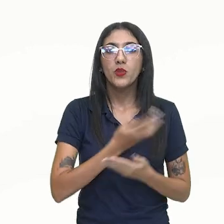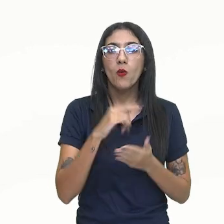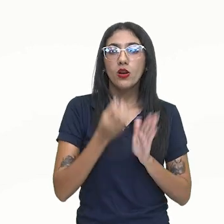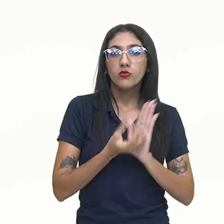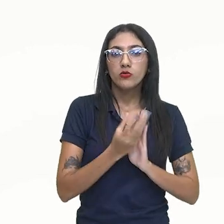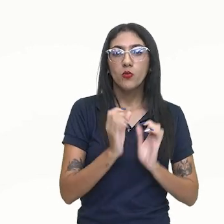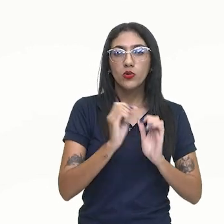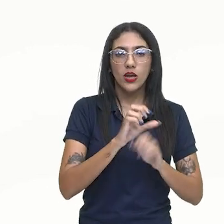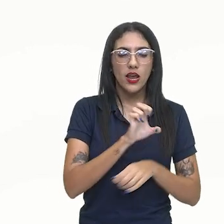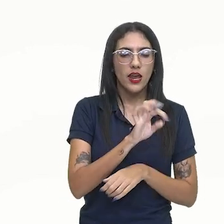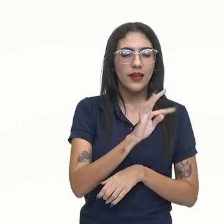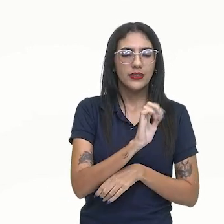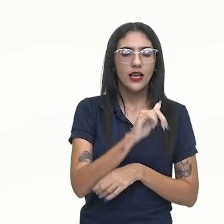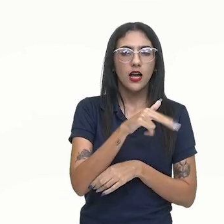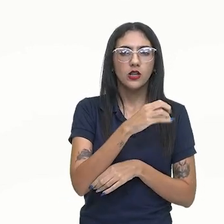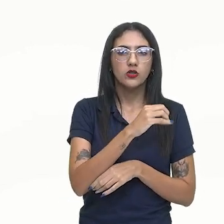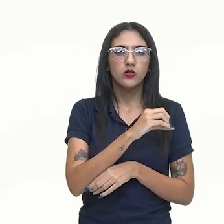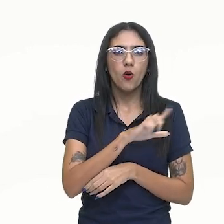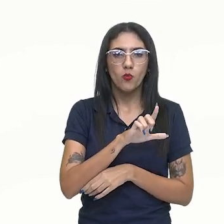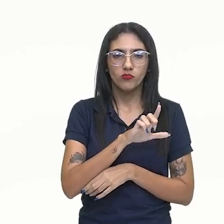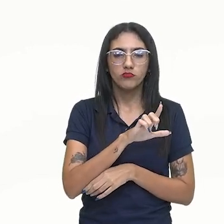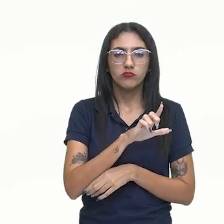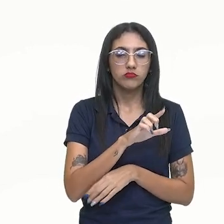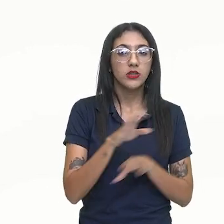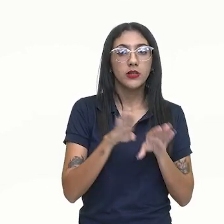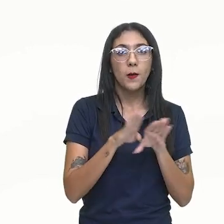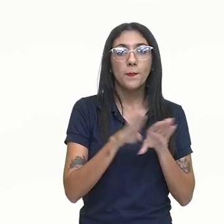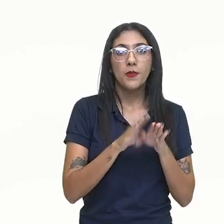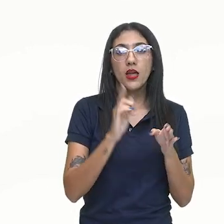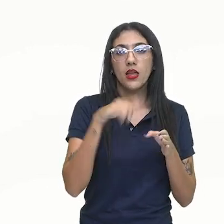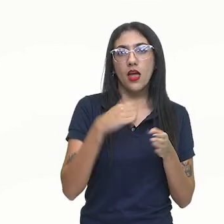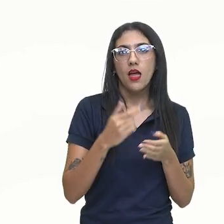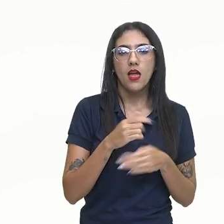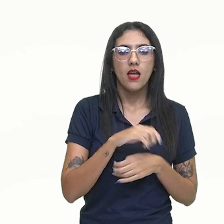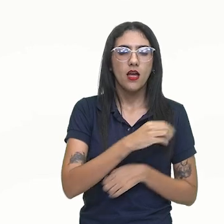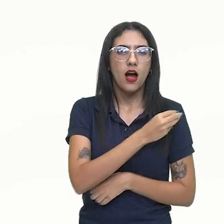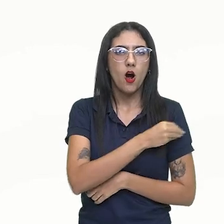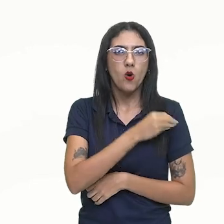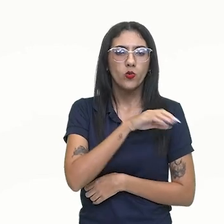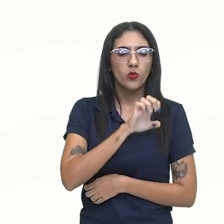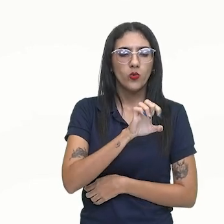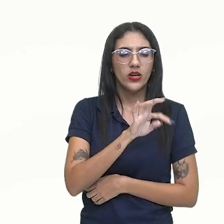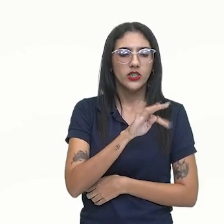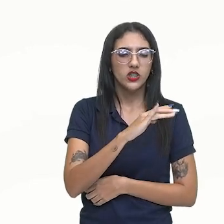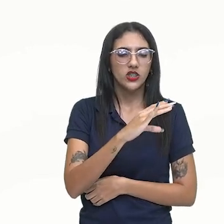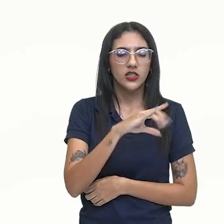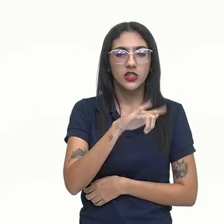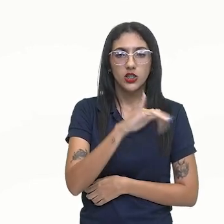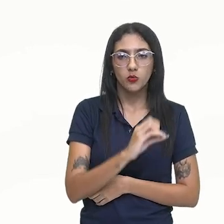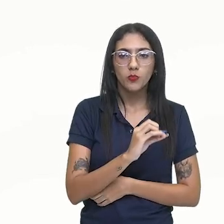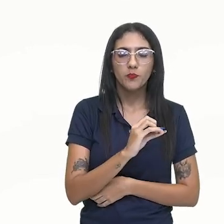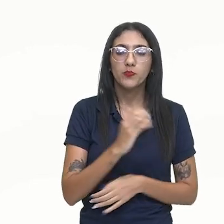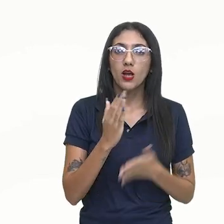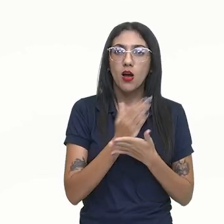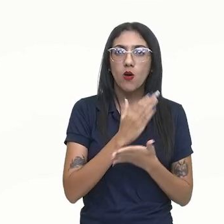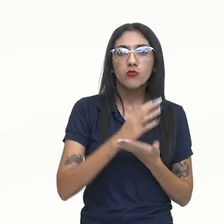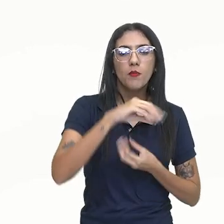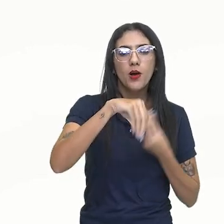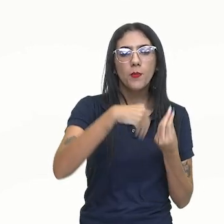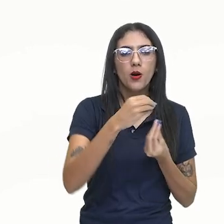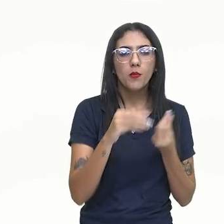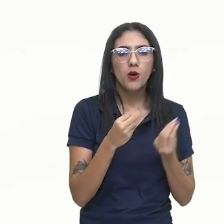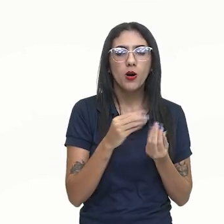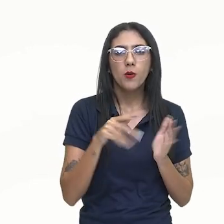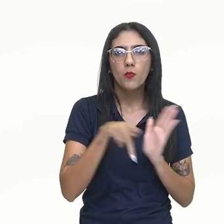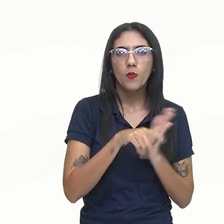resultar no etanol. Tá? O etanol, também conhecido como álcool etílico, presente, por exemplo, em alguns componentes de bebidas.